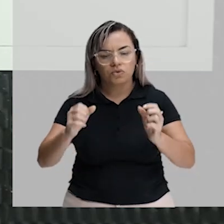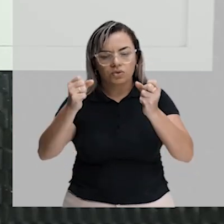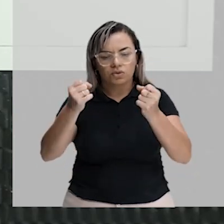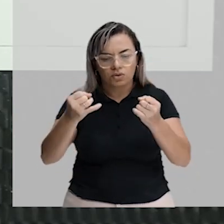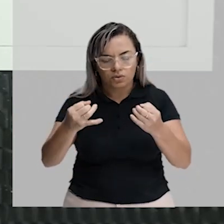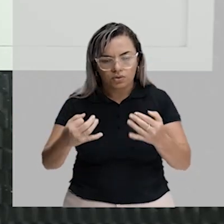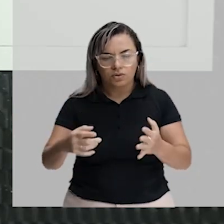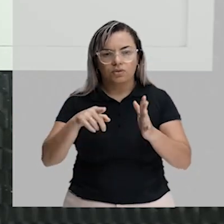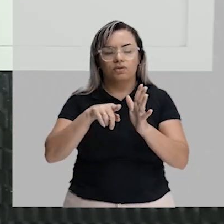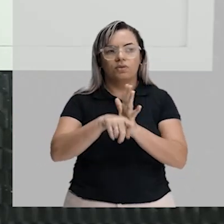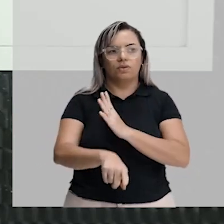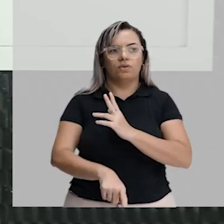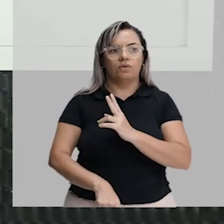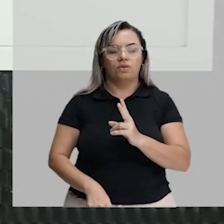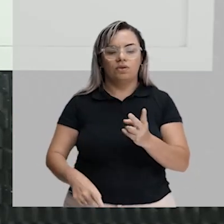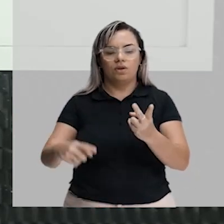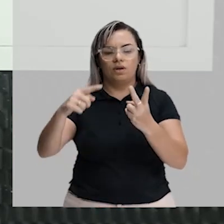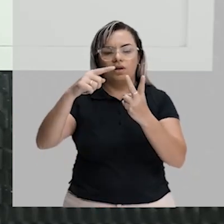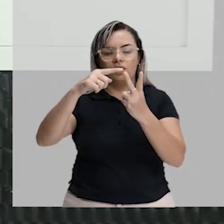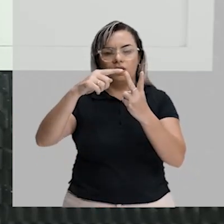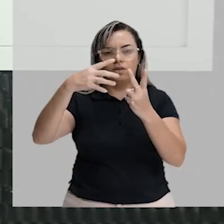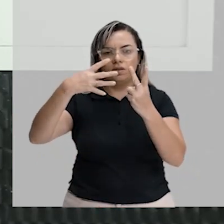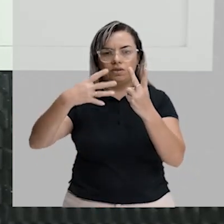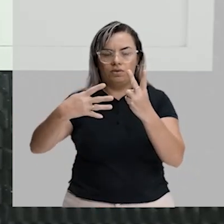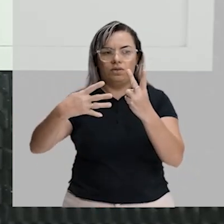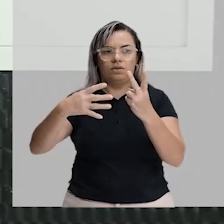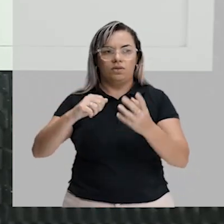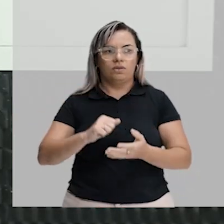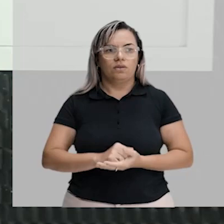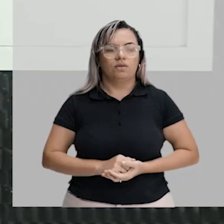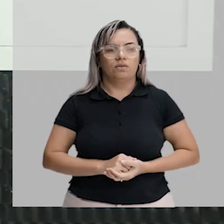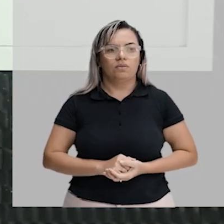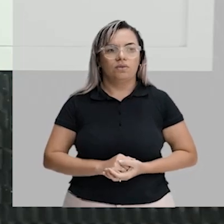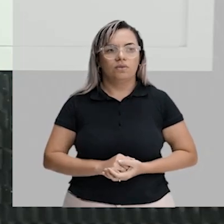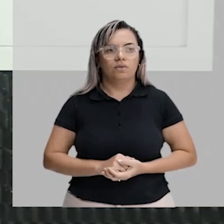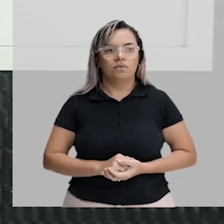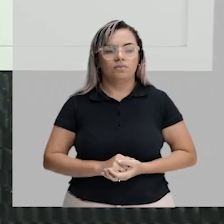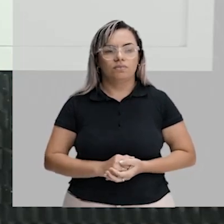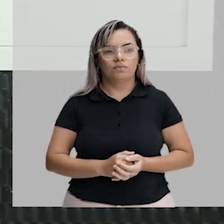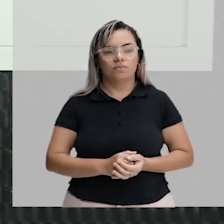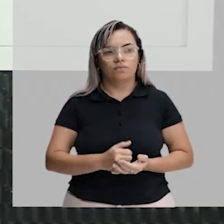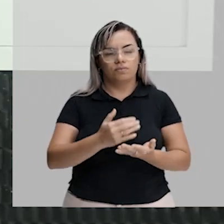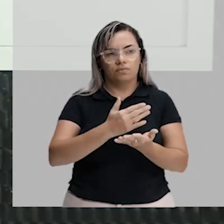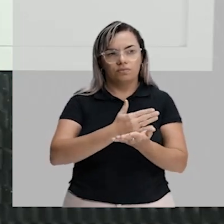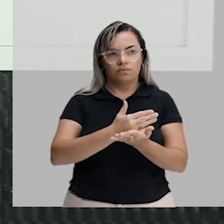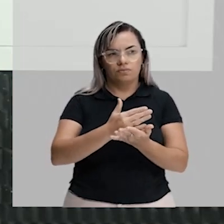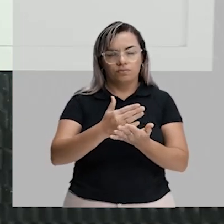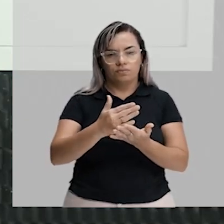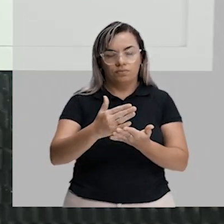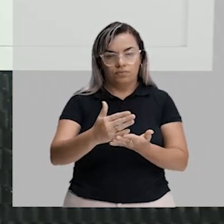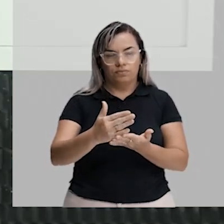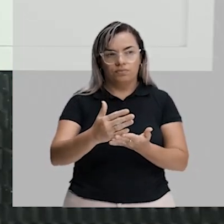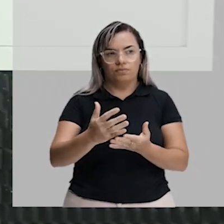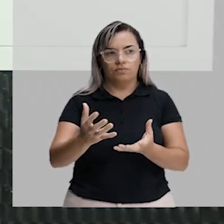dizendo que a raiz do polinômio é 4. A partir dessa informação, ele quer que você